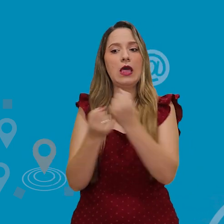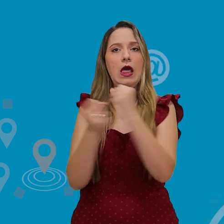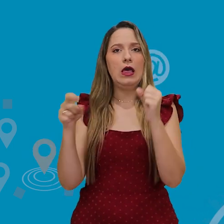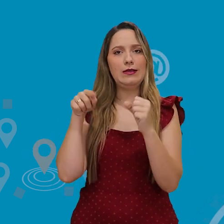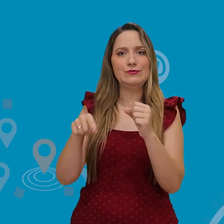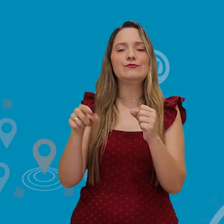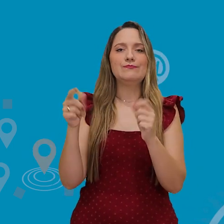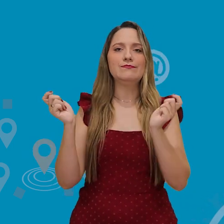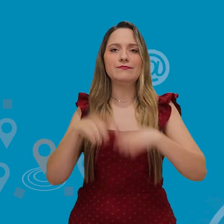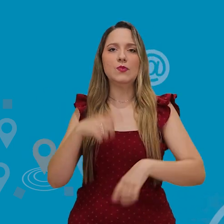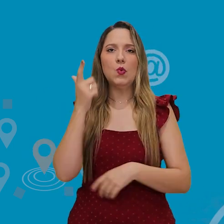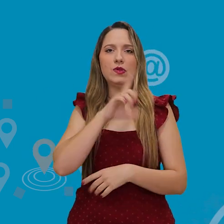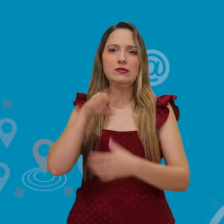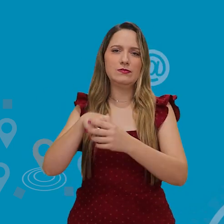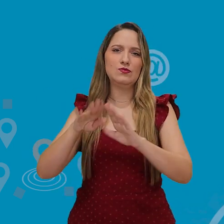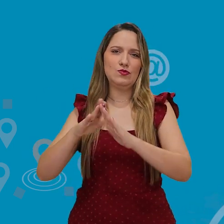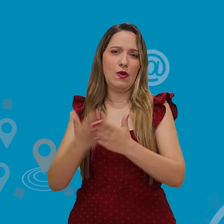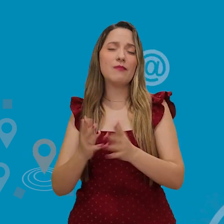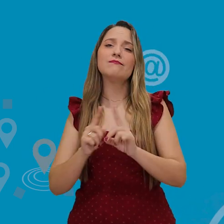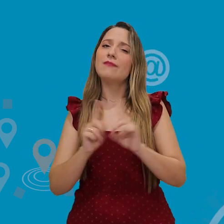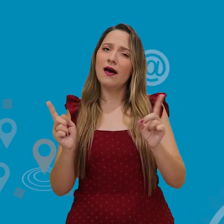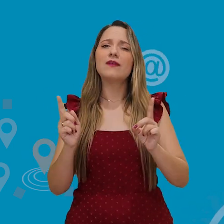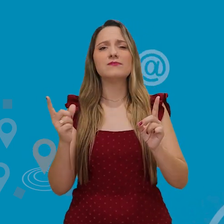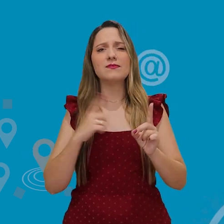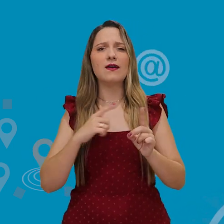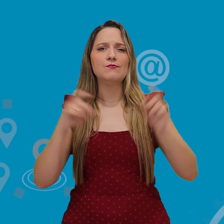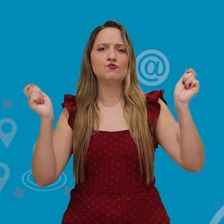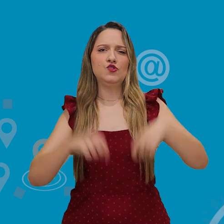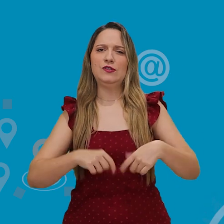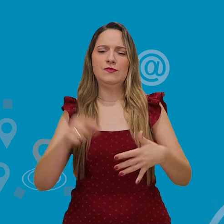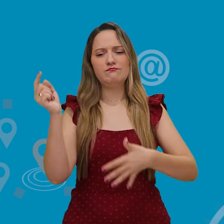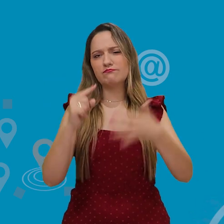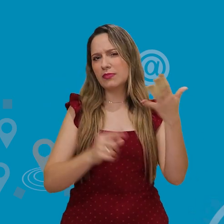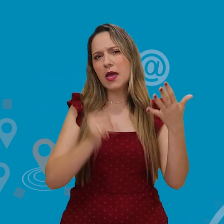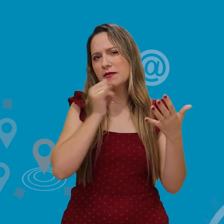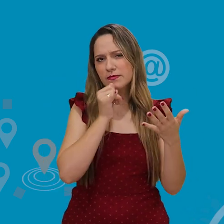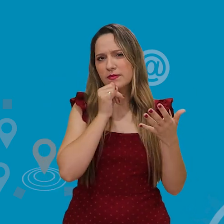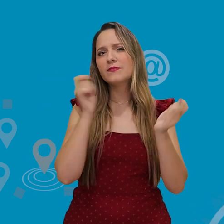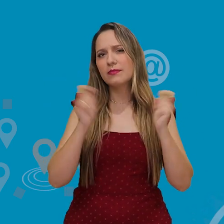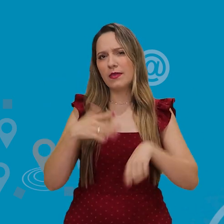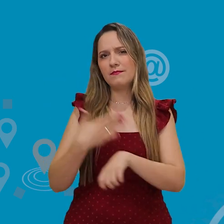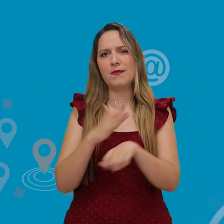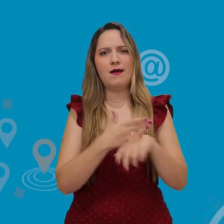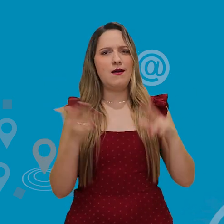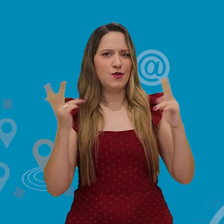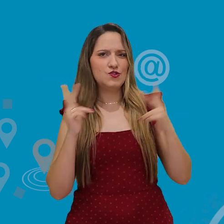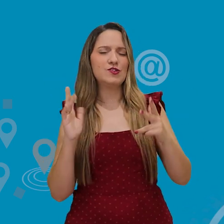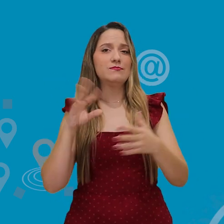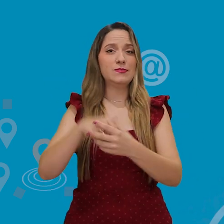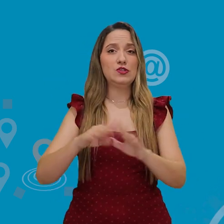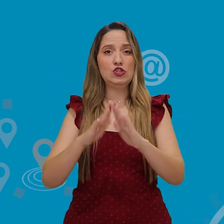dentro da escola. Mas são algumas possibilidades que a gente traz inicialmente, que de repente